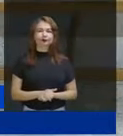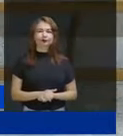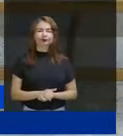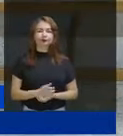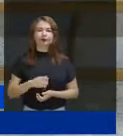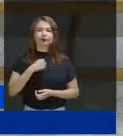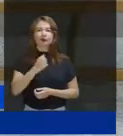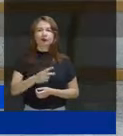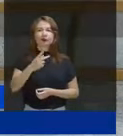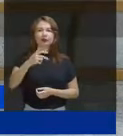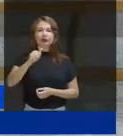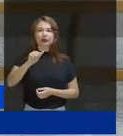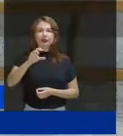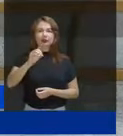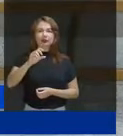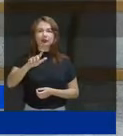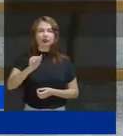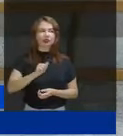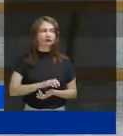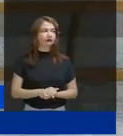Doutora Paola Santos.